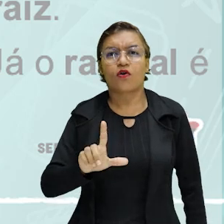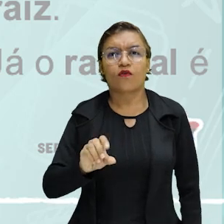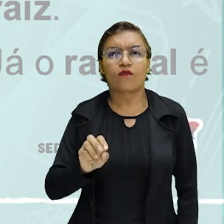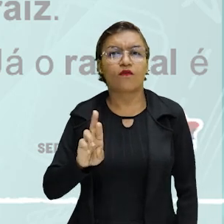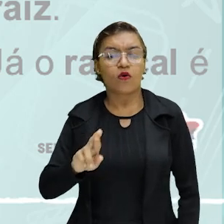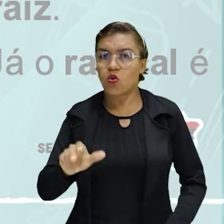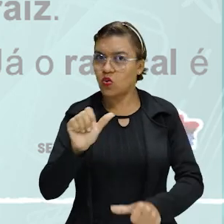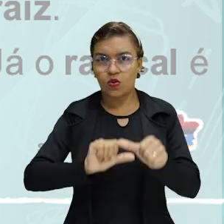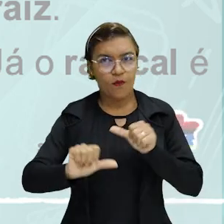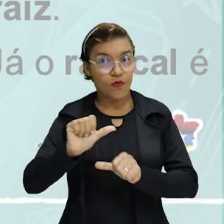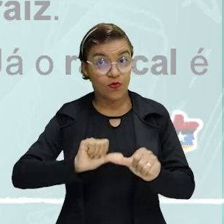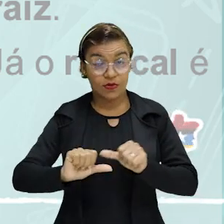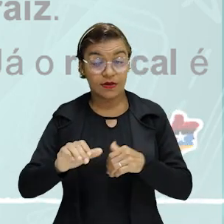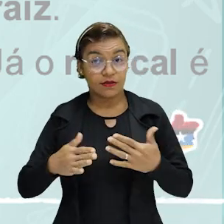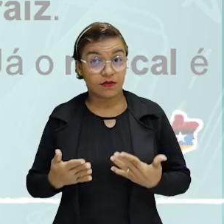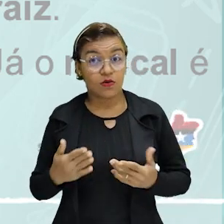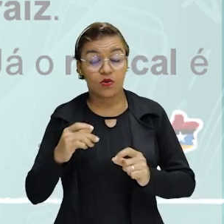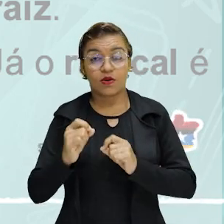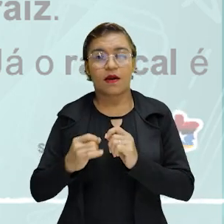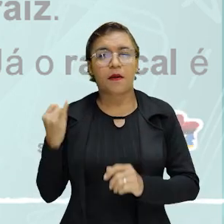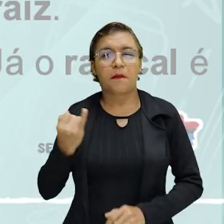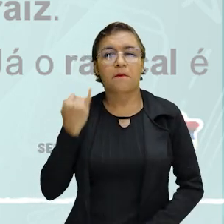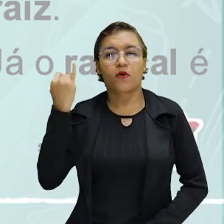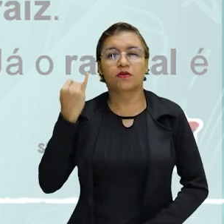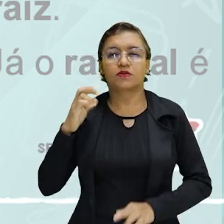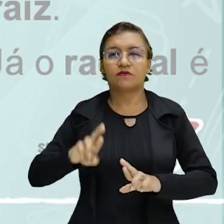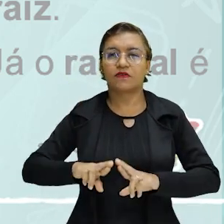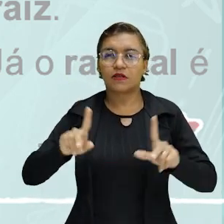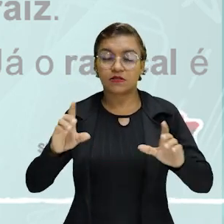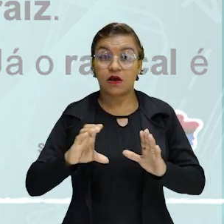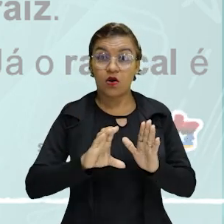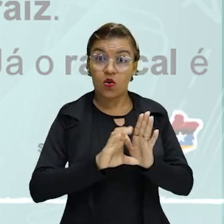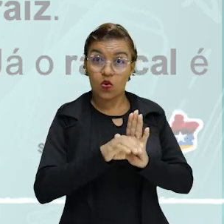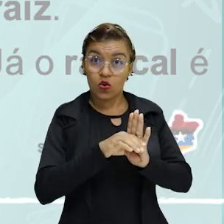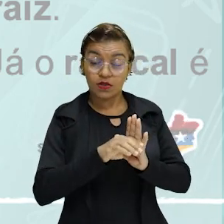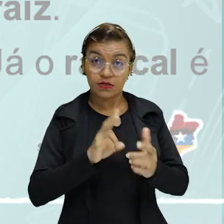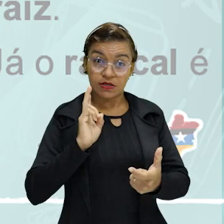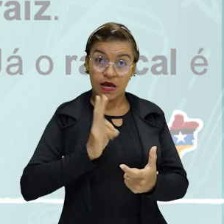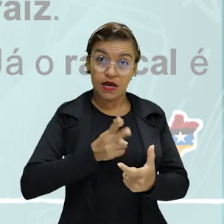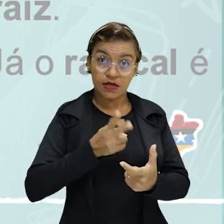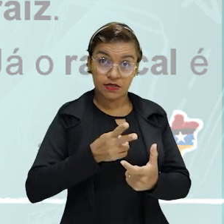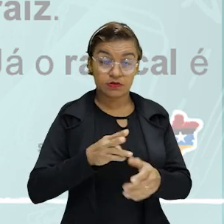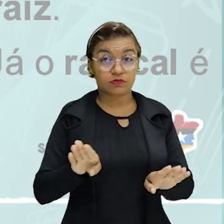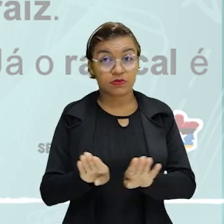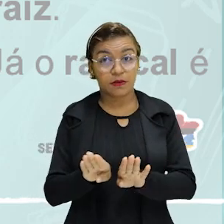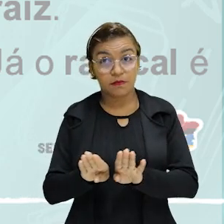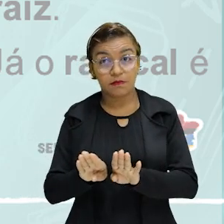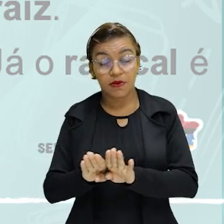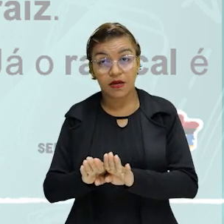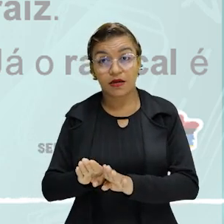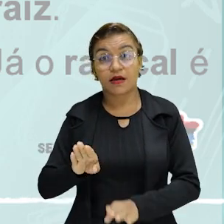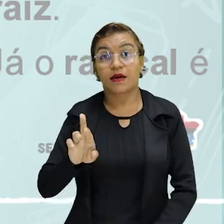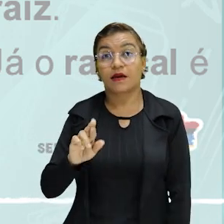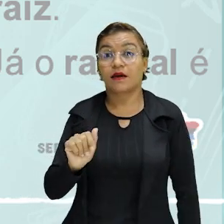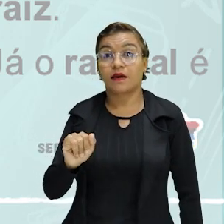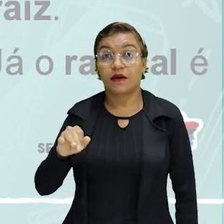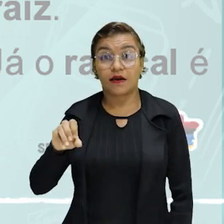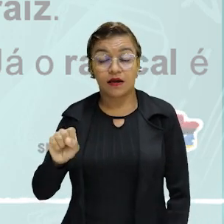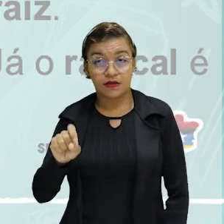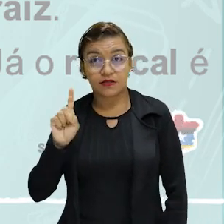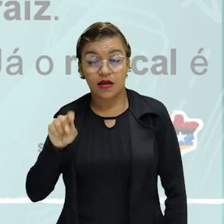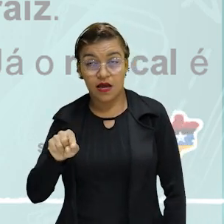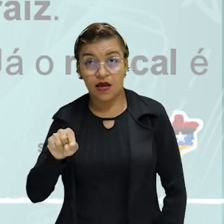inalterado. Nesse sentido, é importante diferenciar o conceito de radical e de raiz. A raiz é o